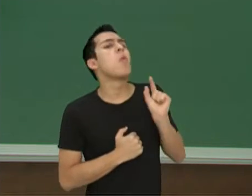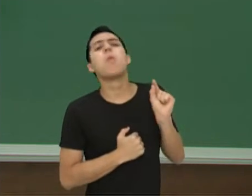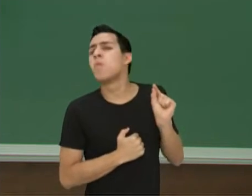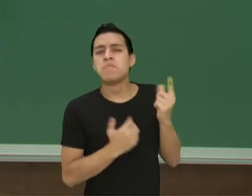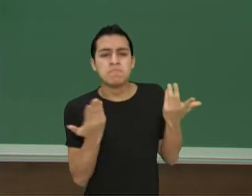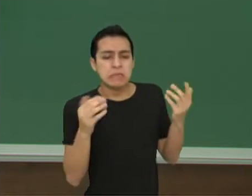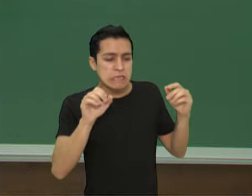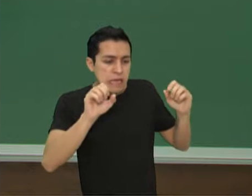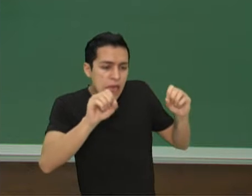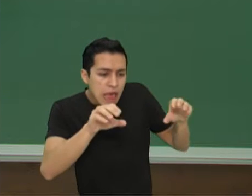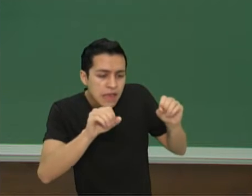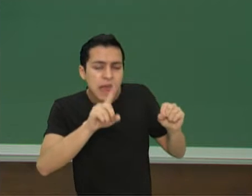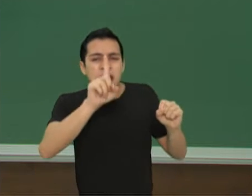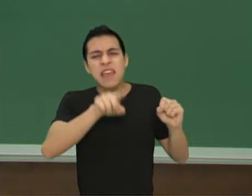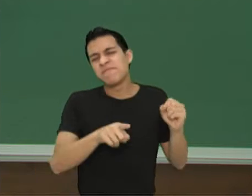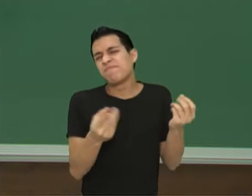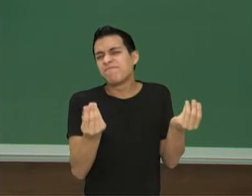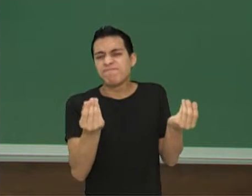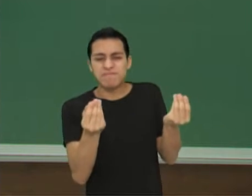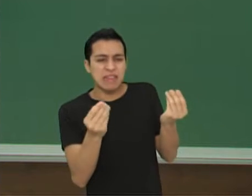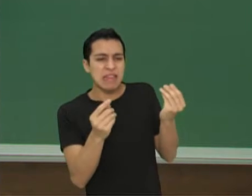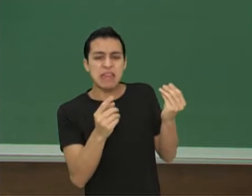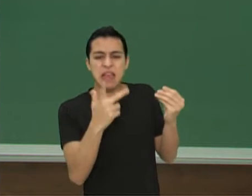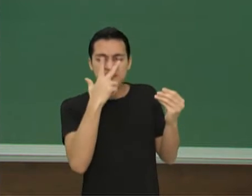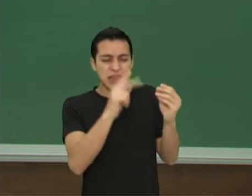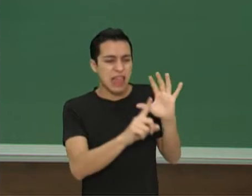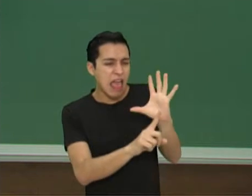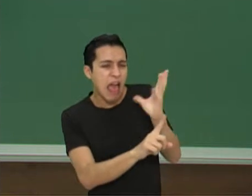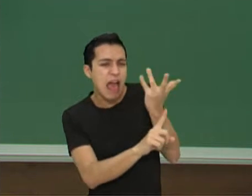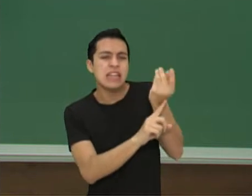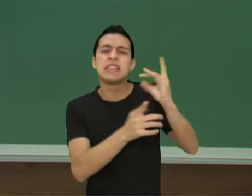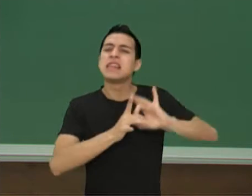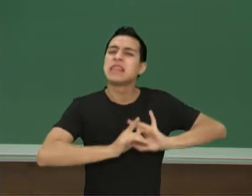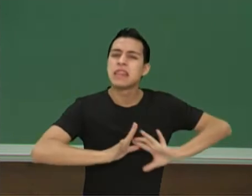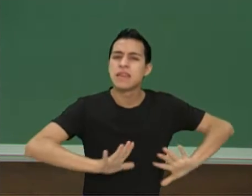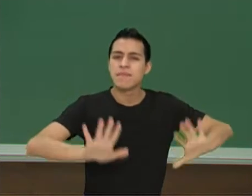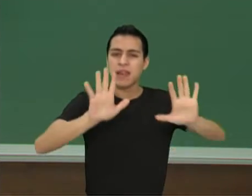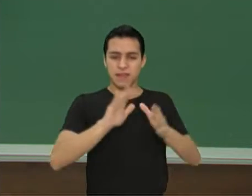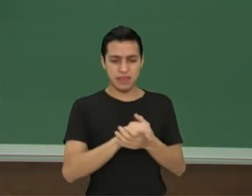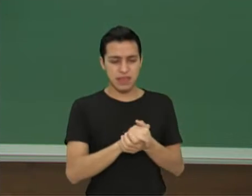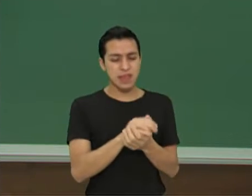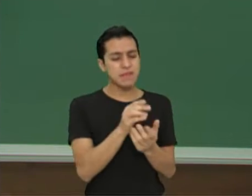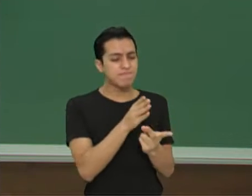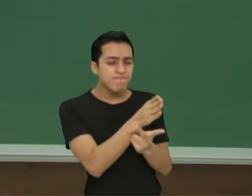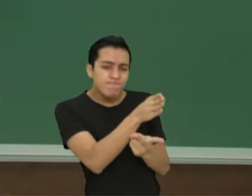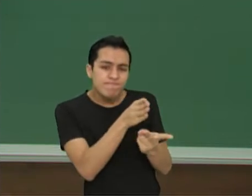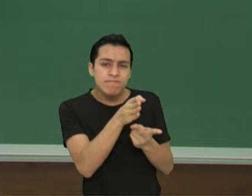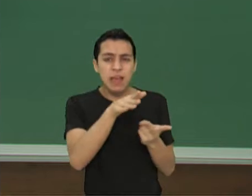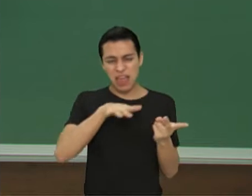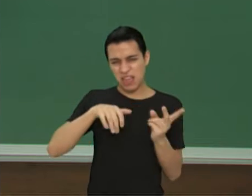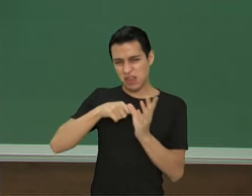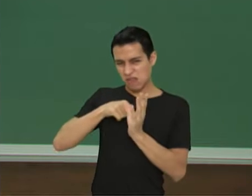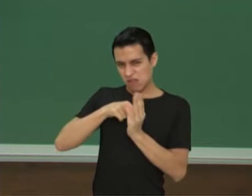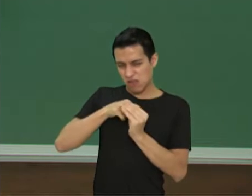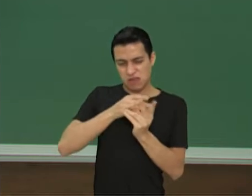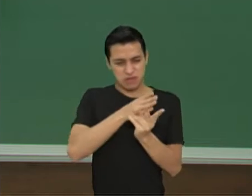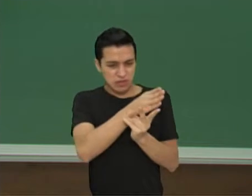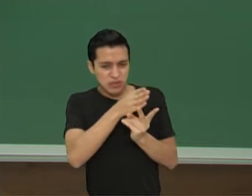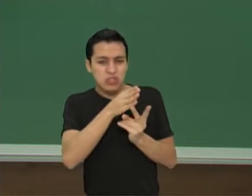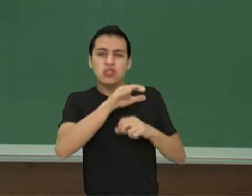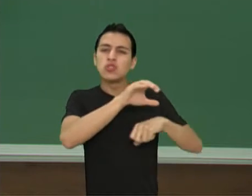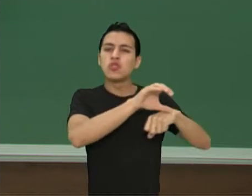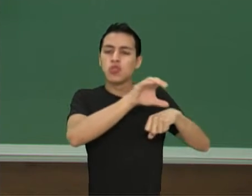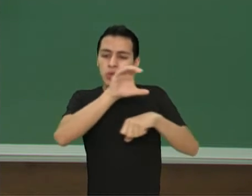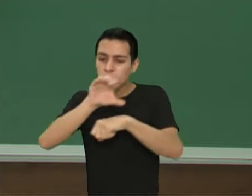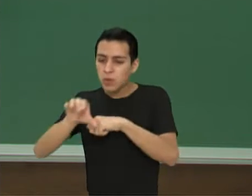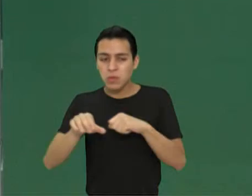o que se chamava de artes liberais, que eram basicamente 2 áreas do conhecimento, né? 2 cursos, digamos assim, que se tinha,